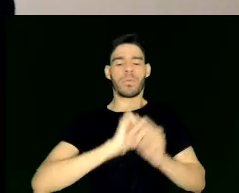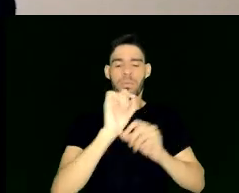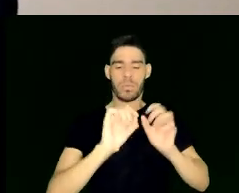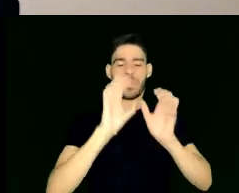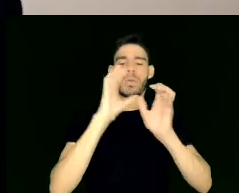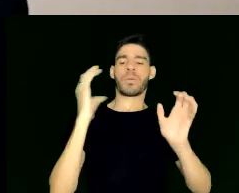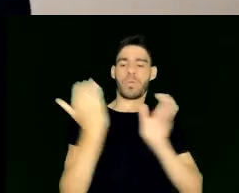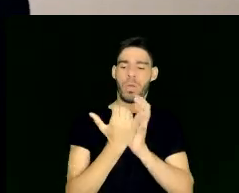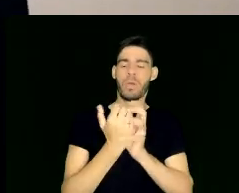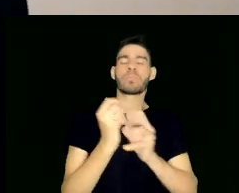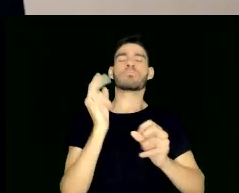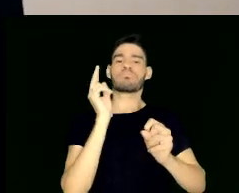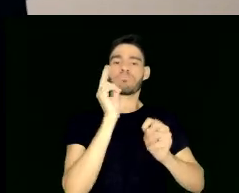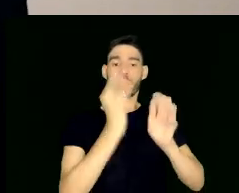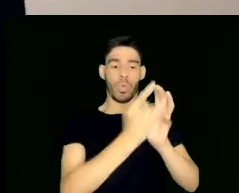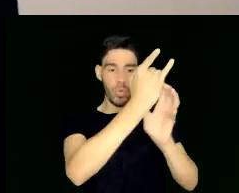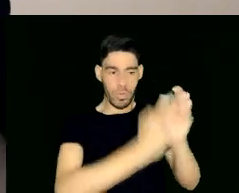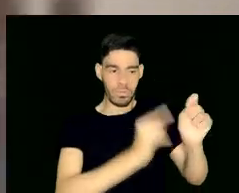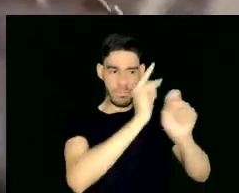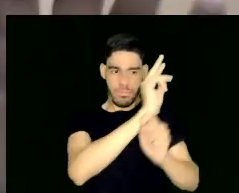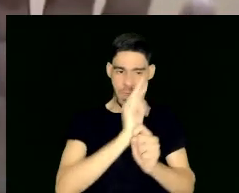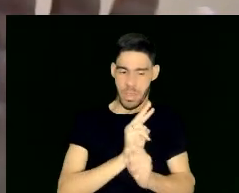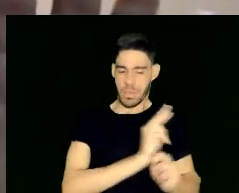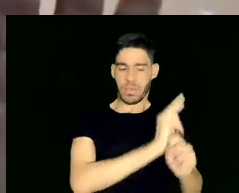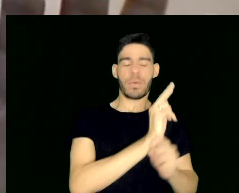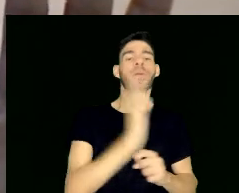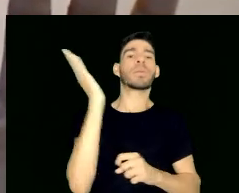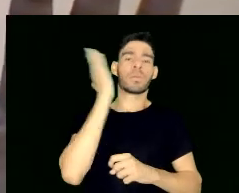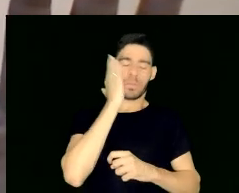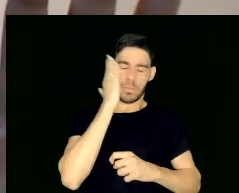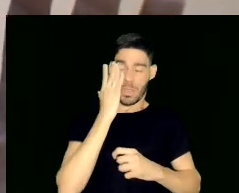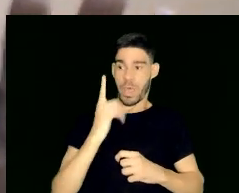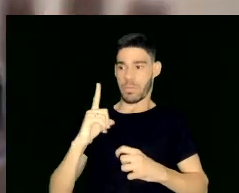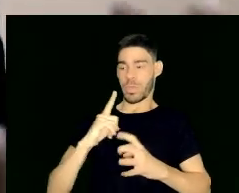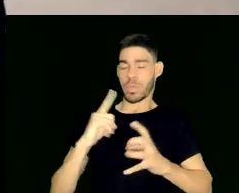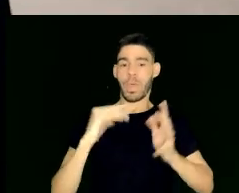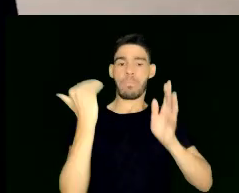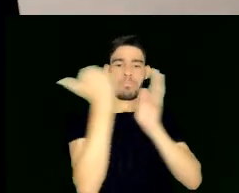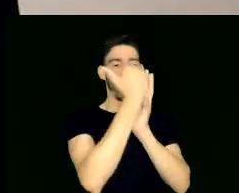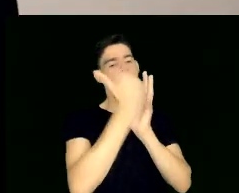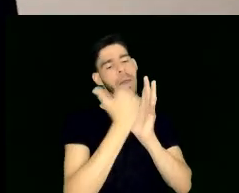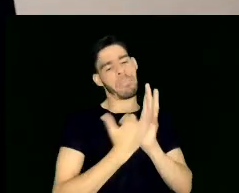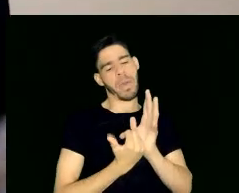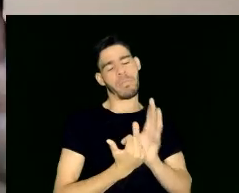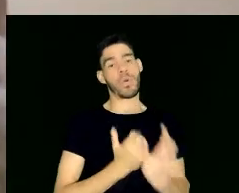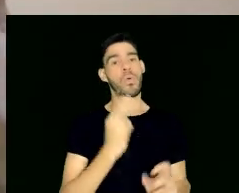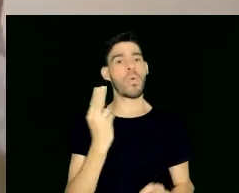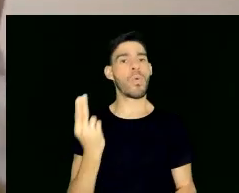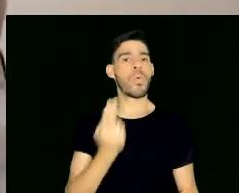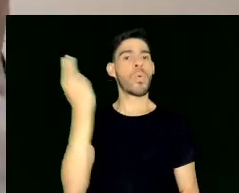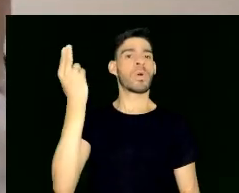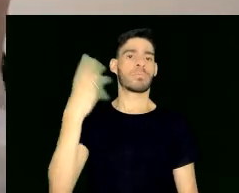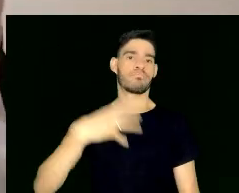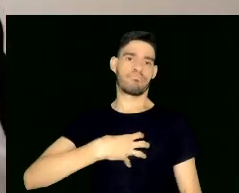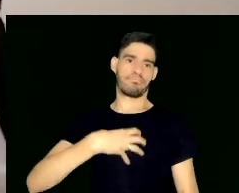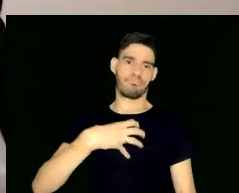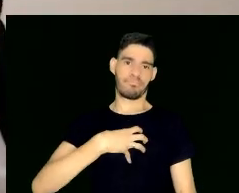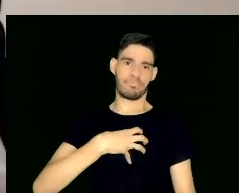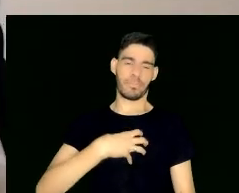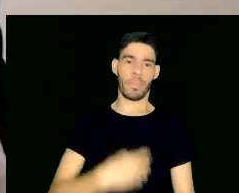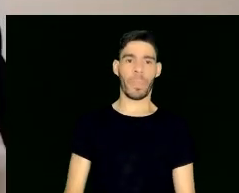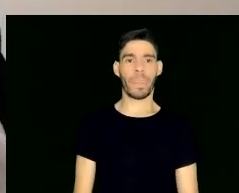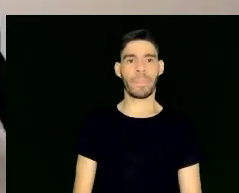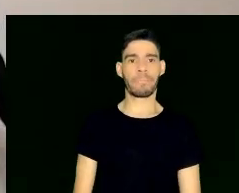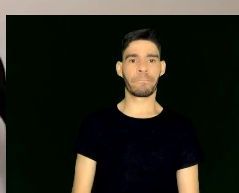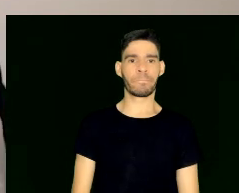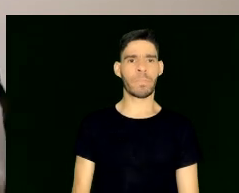à comissão conceder medidas cautelares, verificada a presença dos seguintes requisitos: urgência da situação,